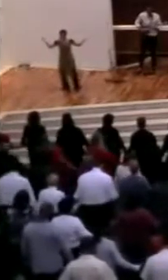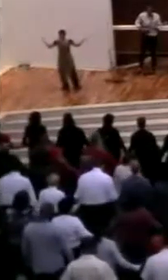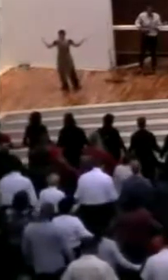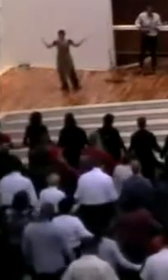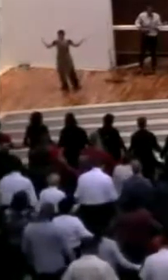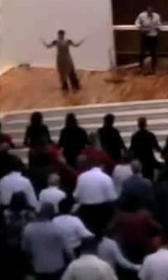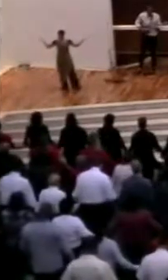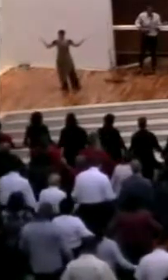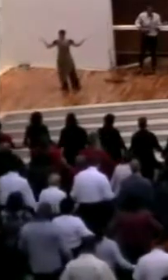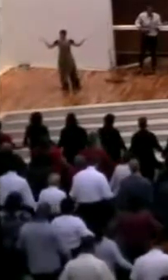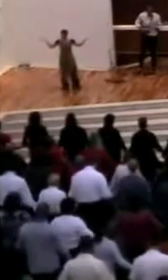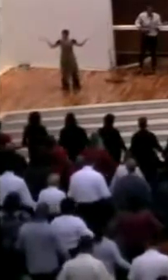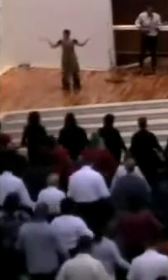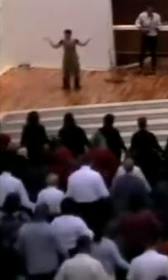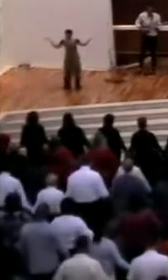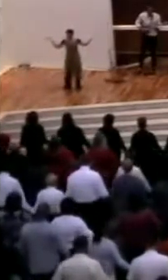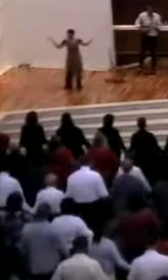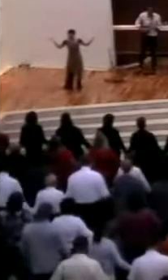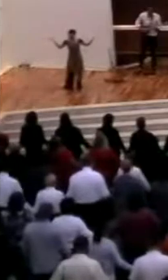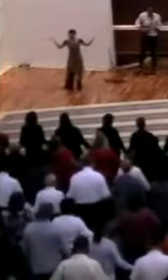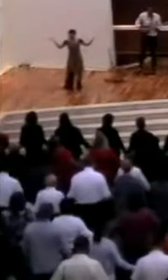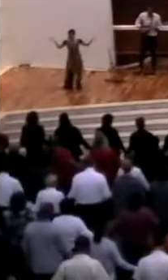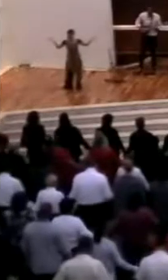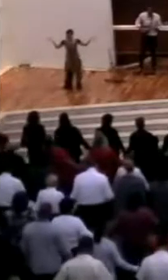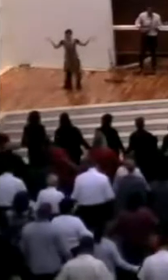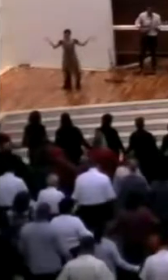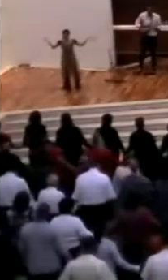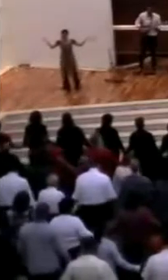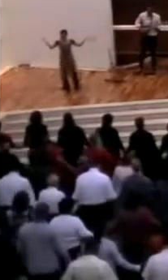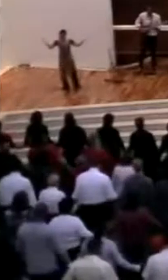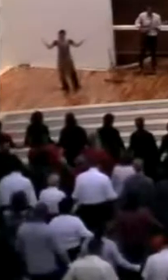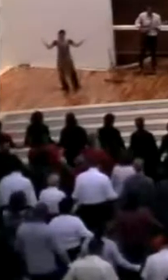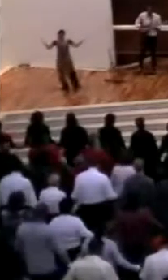manhã em nome de Jesus Cristo.